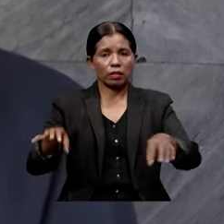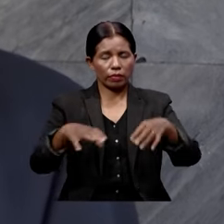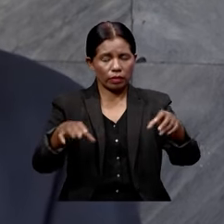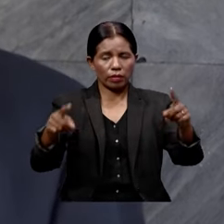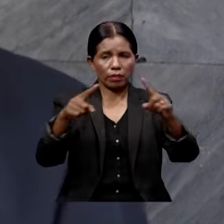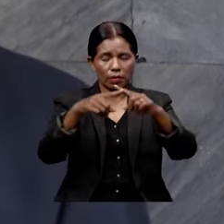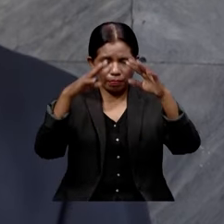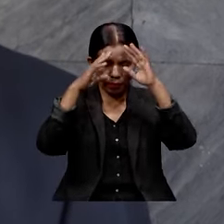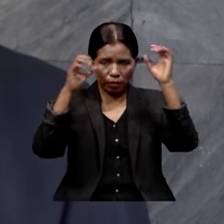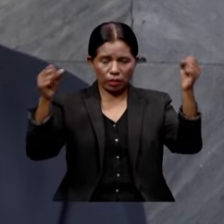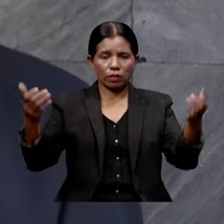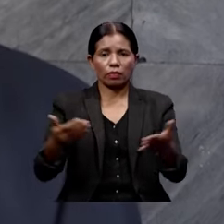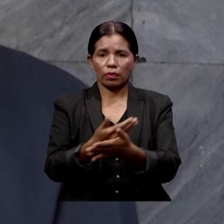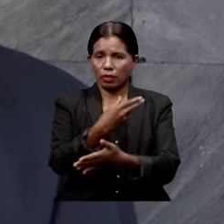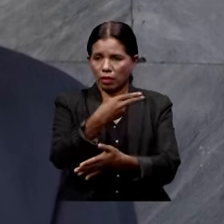a Presidente